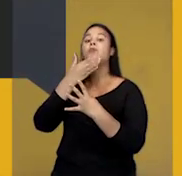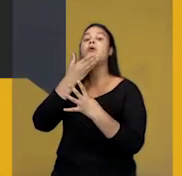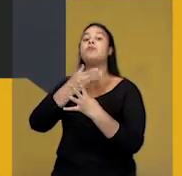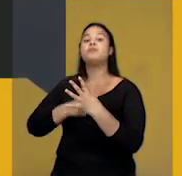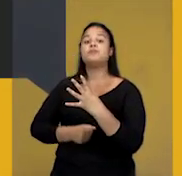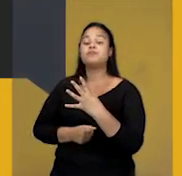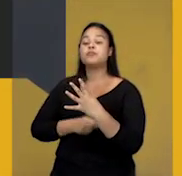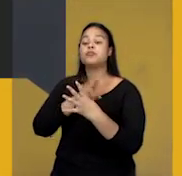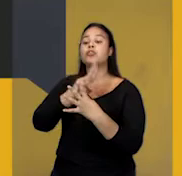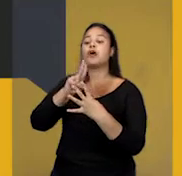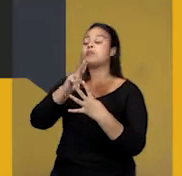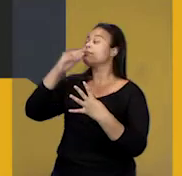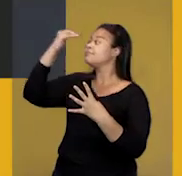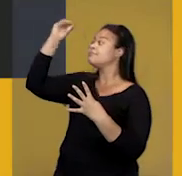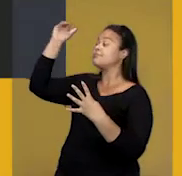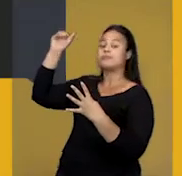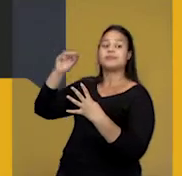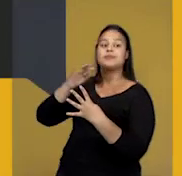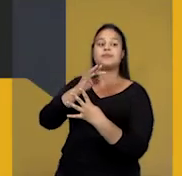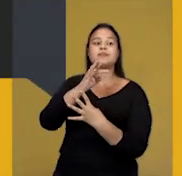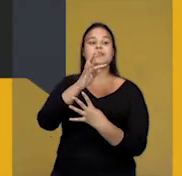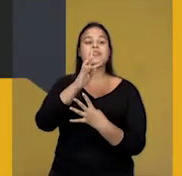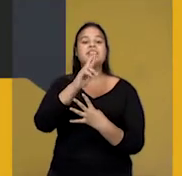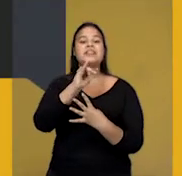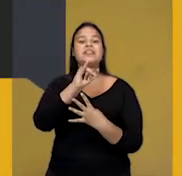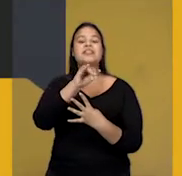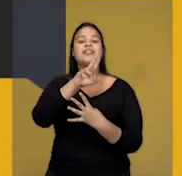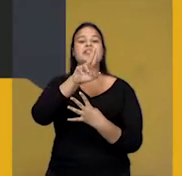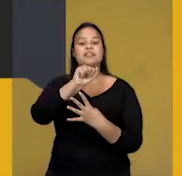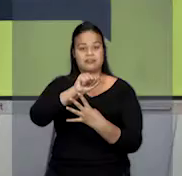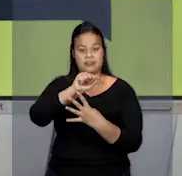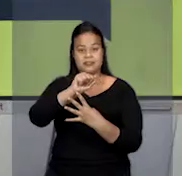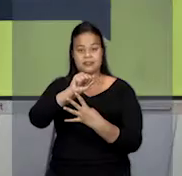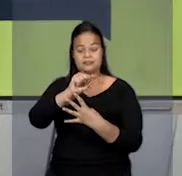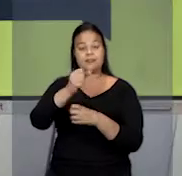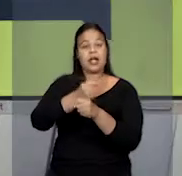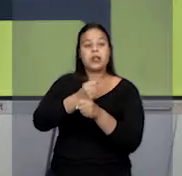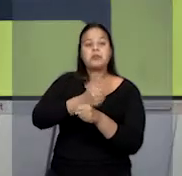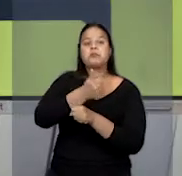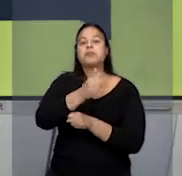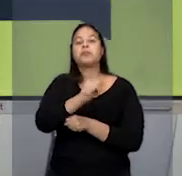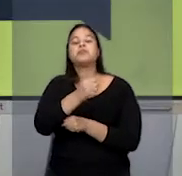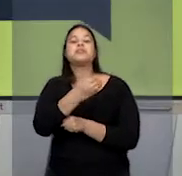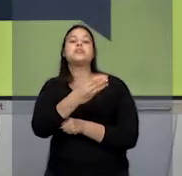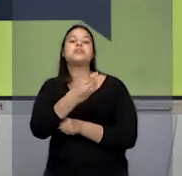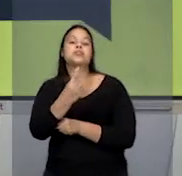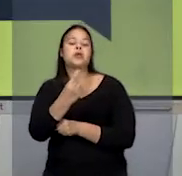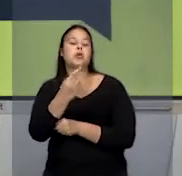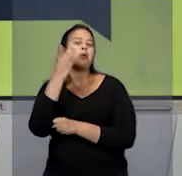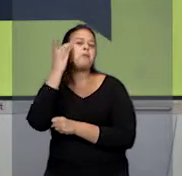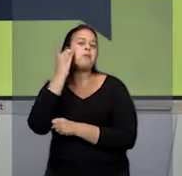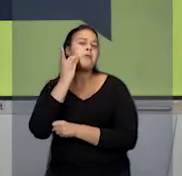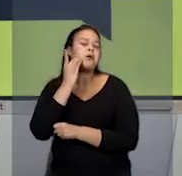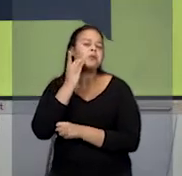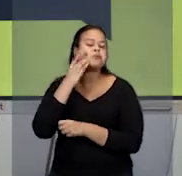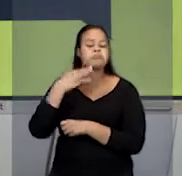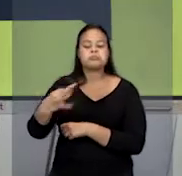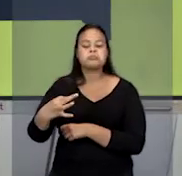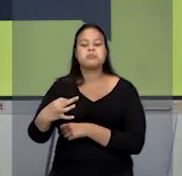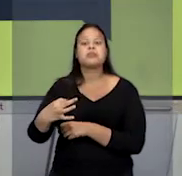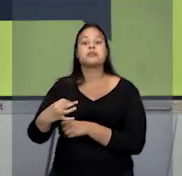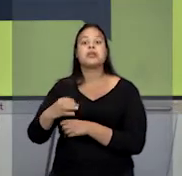é chamada de regência trina provisória. Então, em 1831, Dom Pedro saiu e aí eles